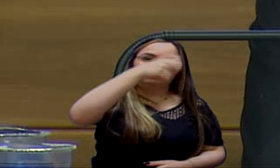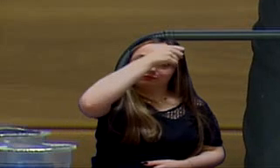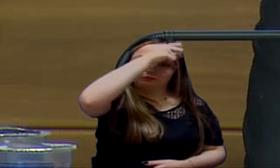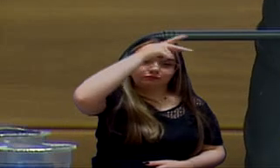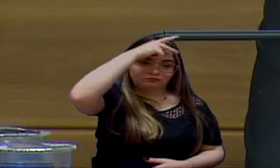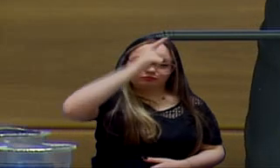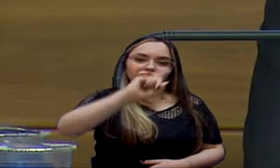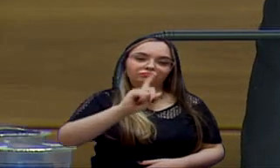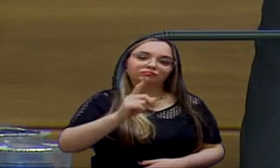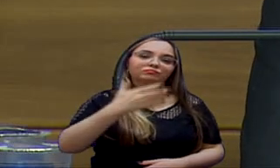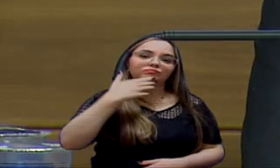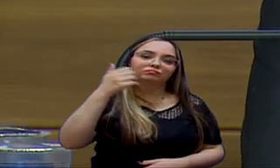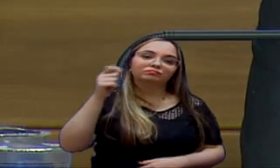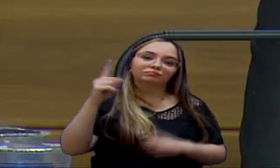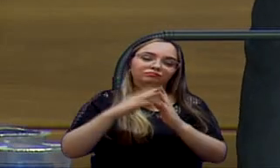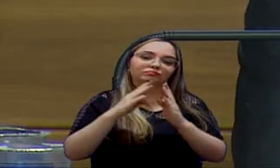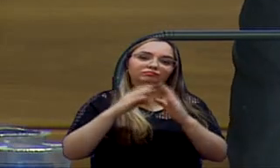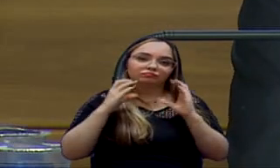problemas